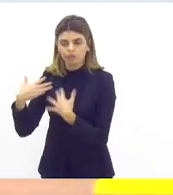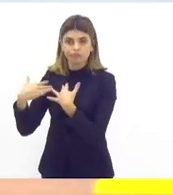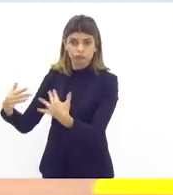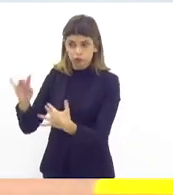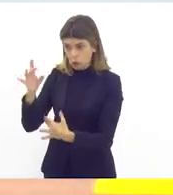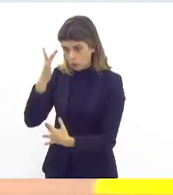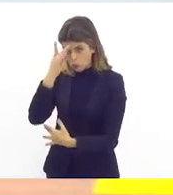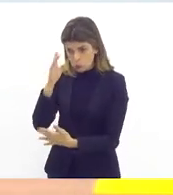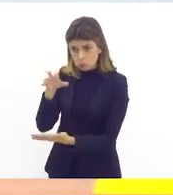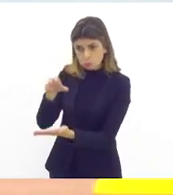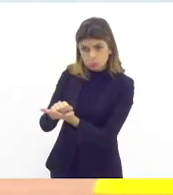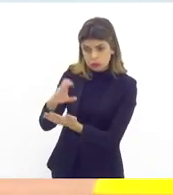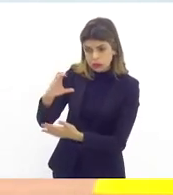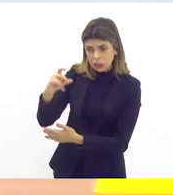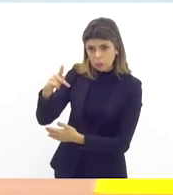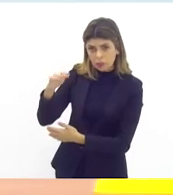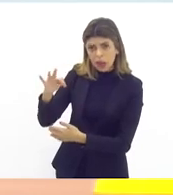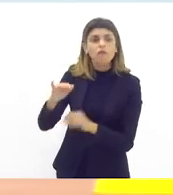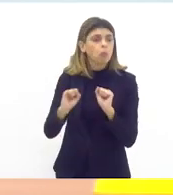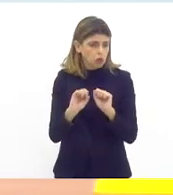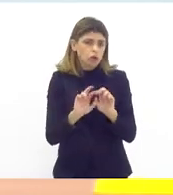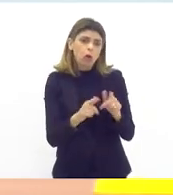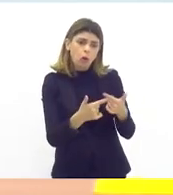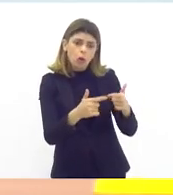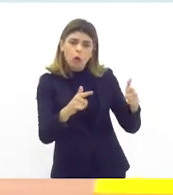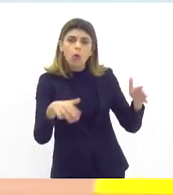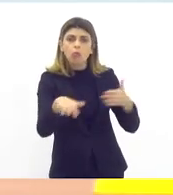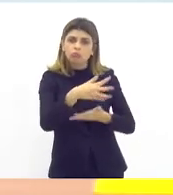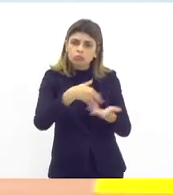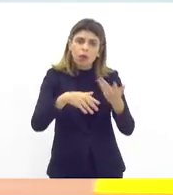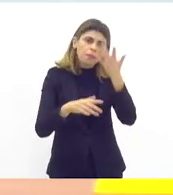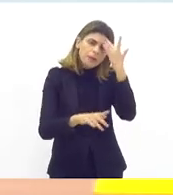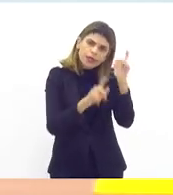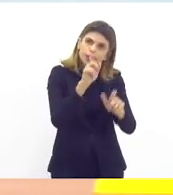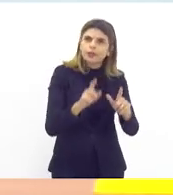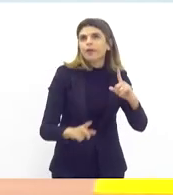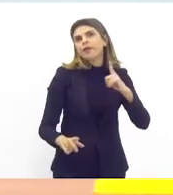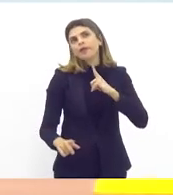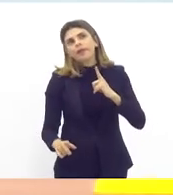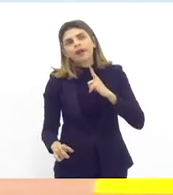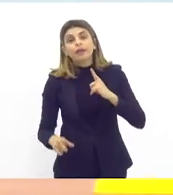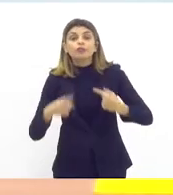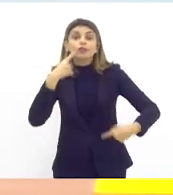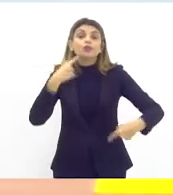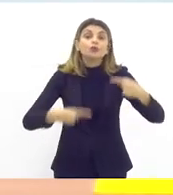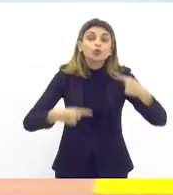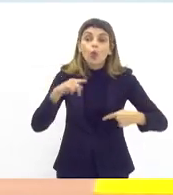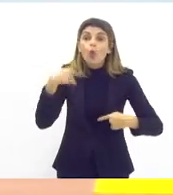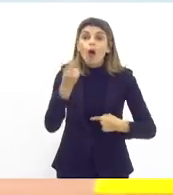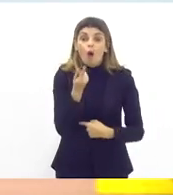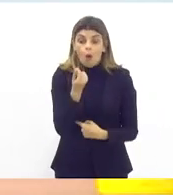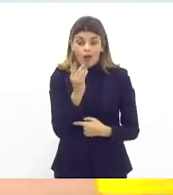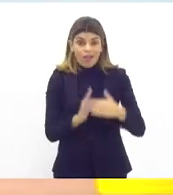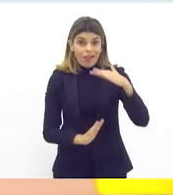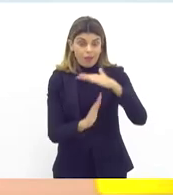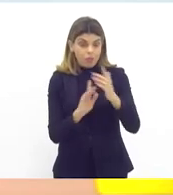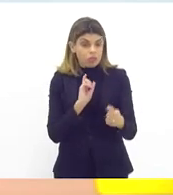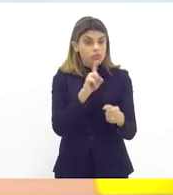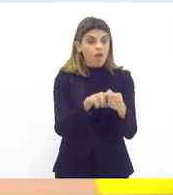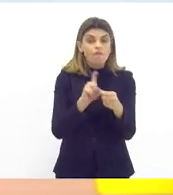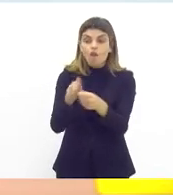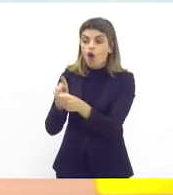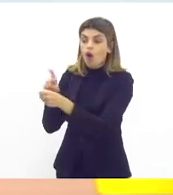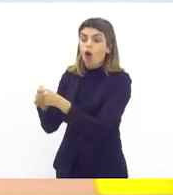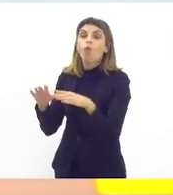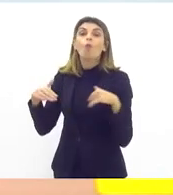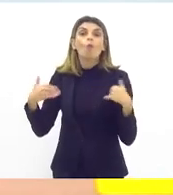único, pode ser um público mais amplo, está certo? Para pegar pessoas que têm... E tem que discutir qual vai ser o limite que você vai devolver. Tem que ter limite, claro. Tem